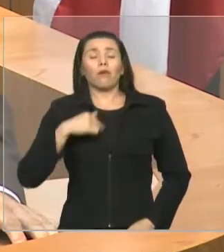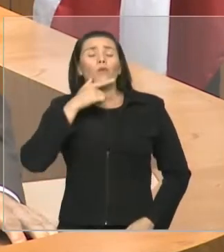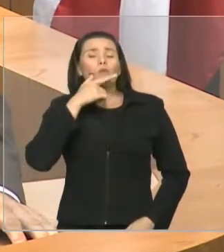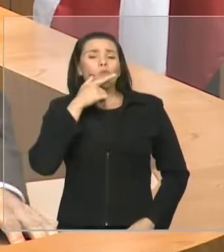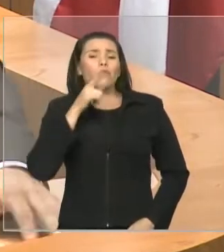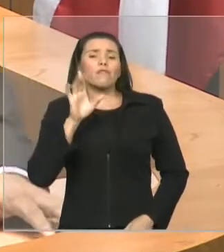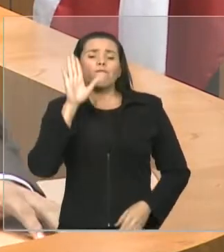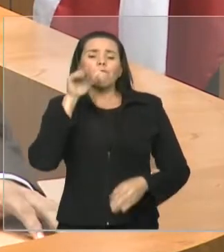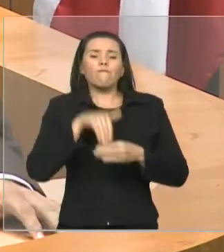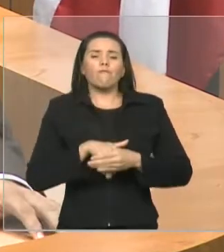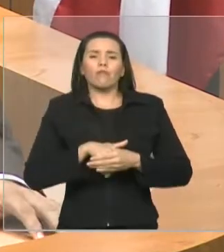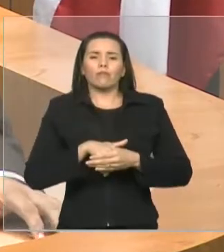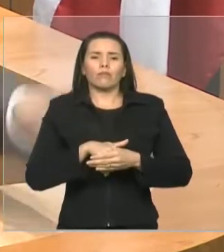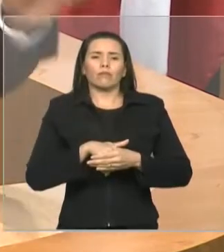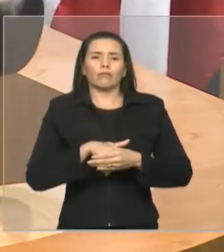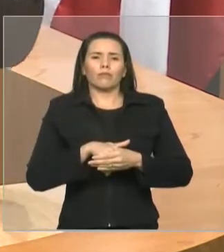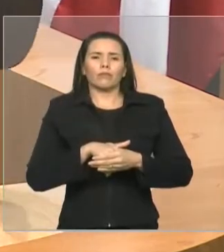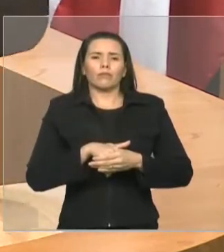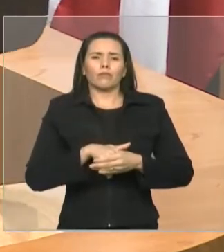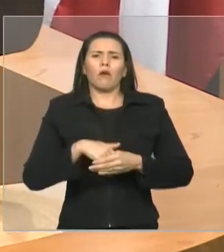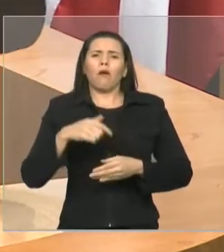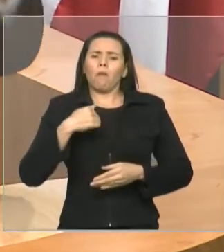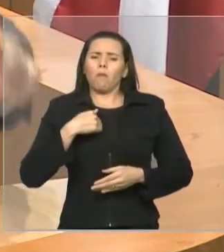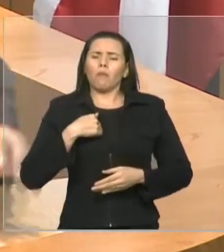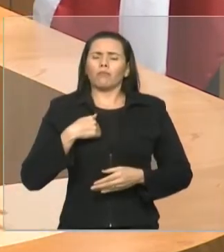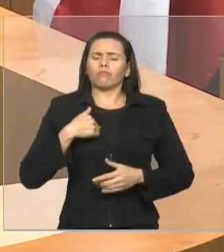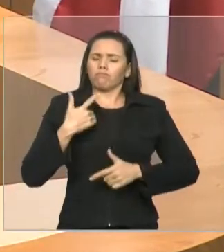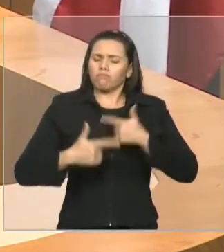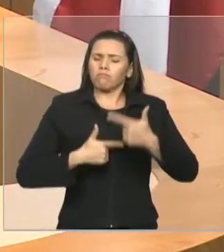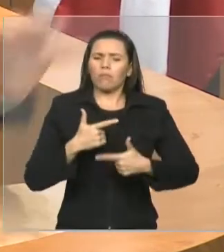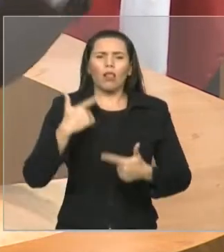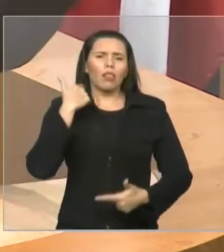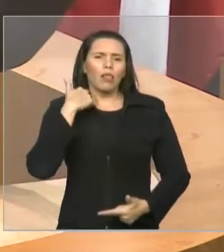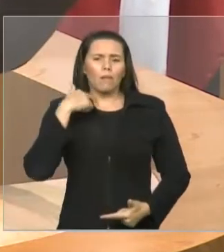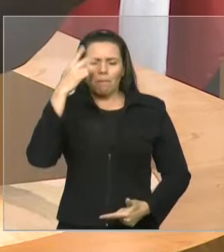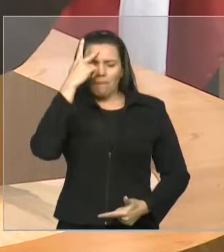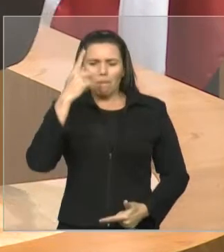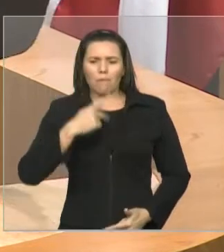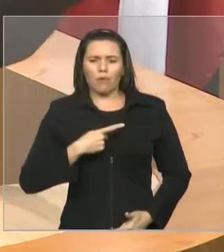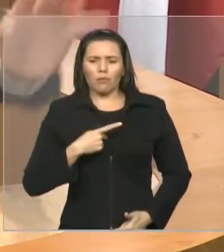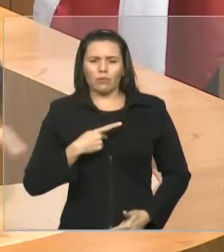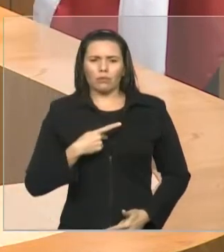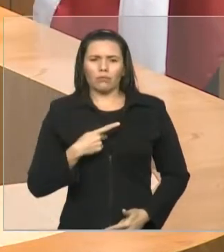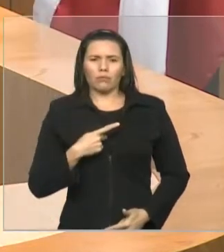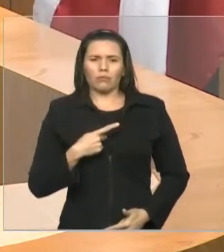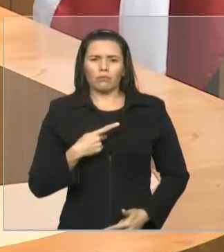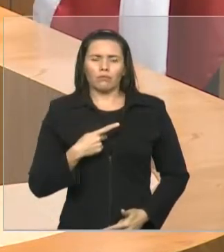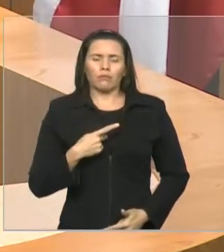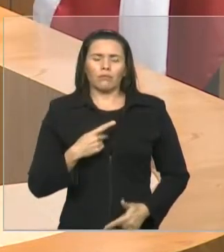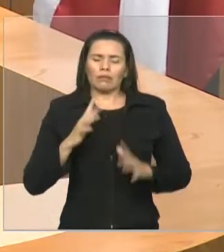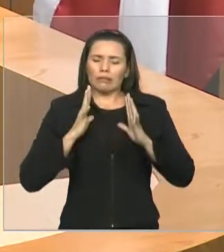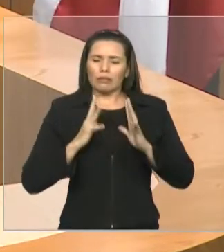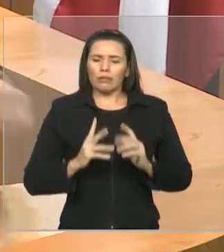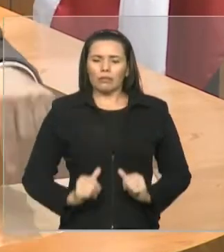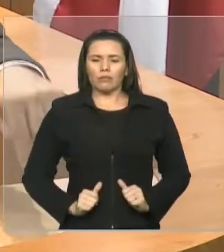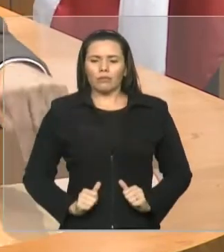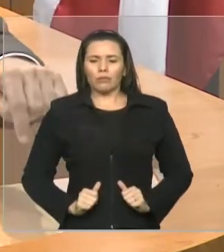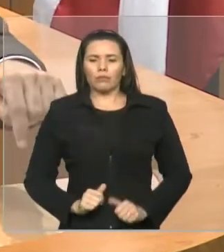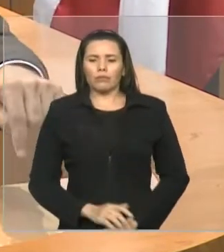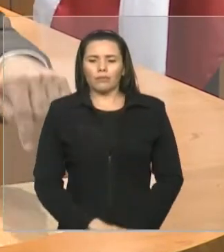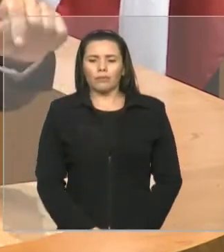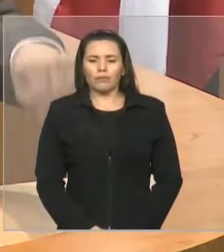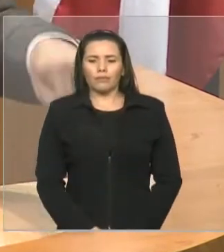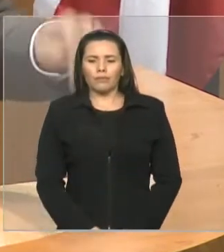me trouxeram para esta casa. Jabuti não sobe em árvore, ou é enchente ou é mão de gente. Nesta